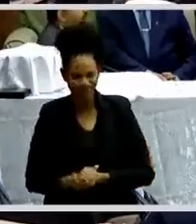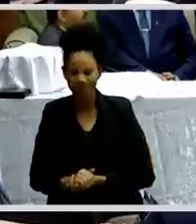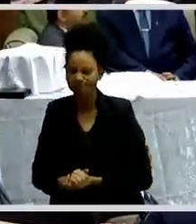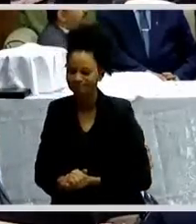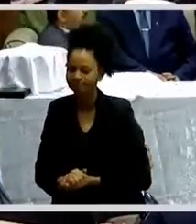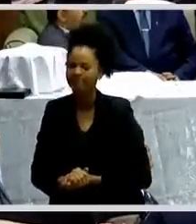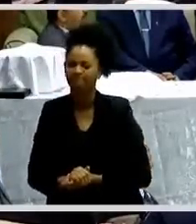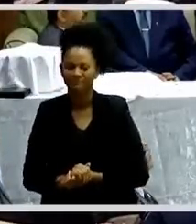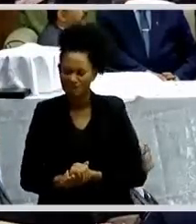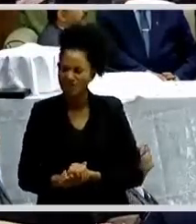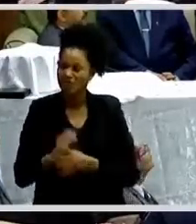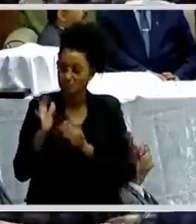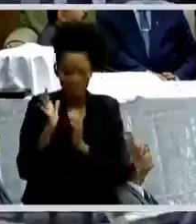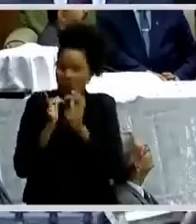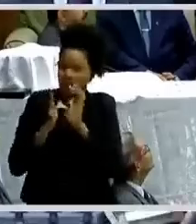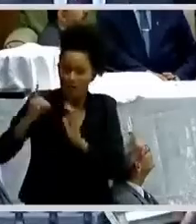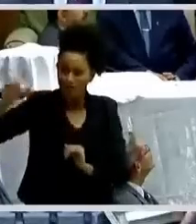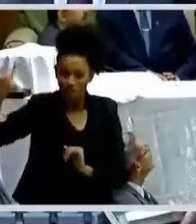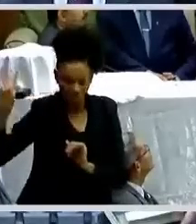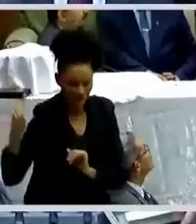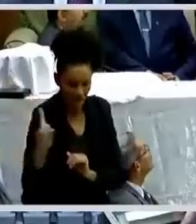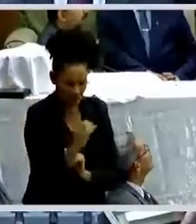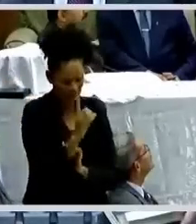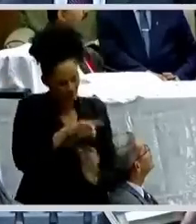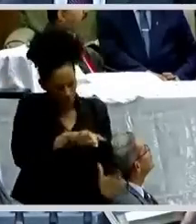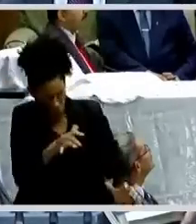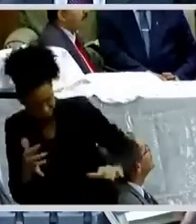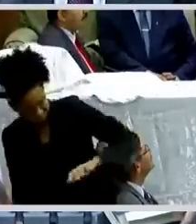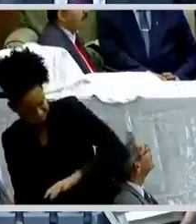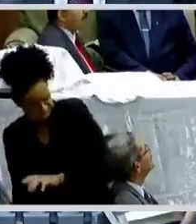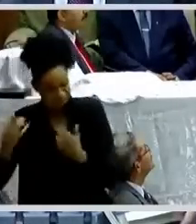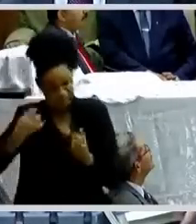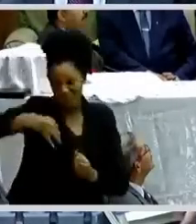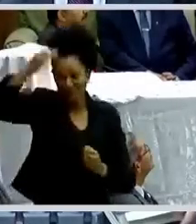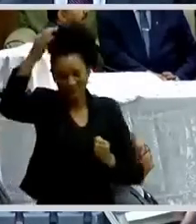Ele vem, é batizado, sai cheio do Espírito Santo.